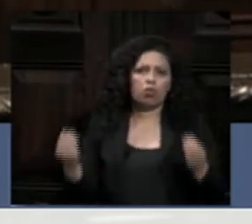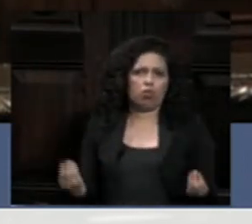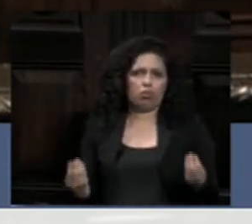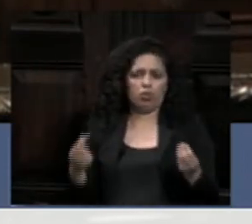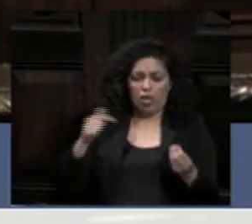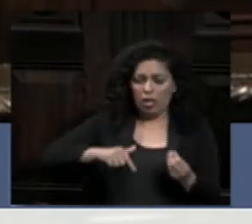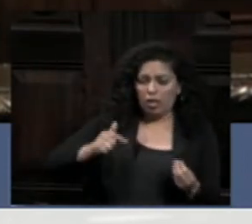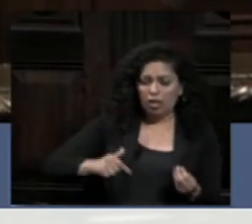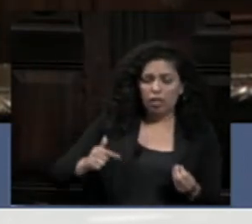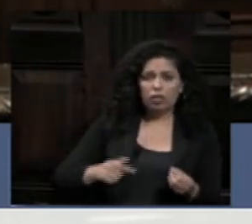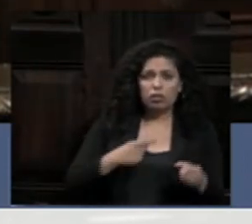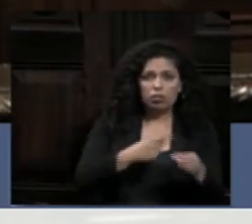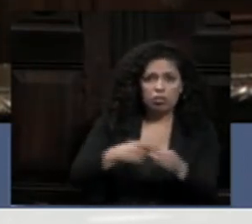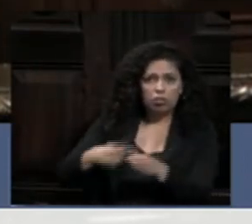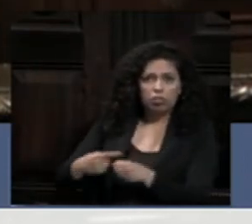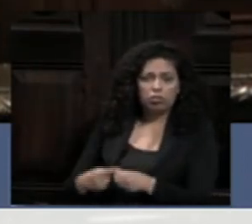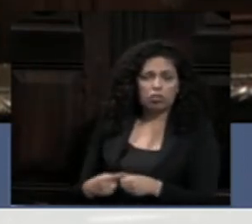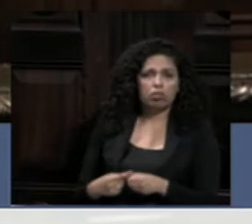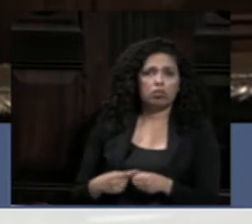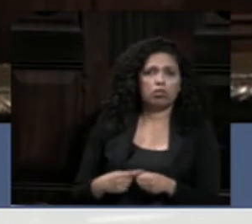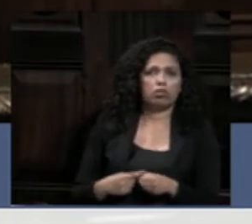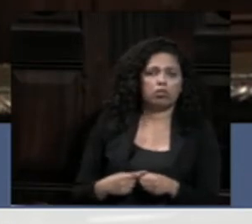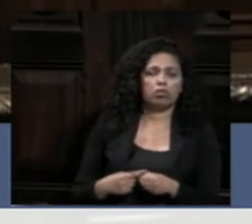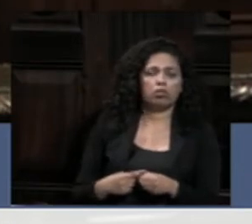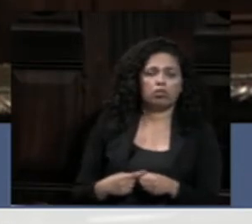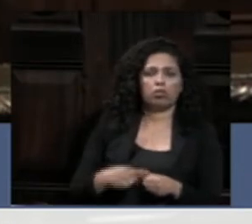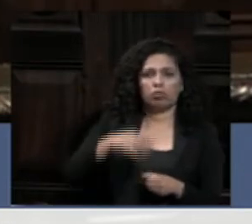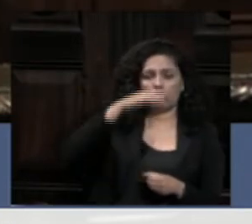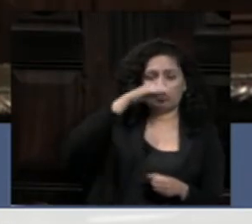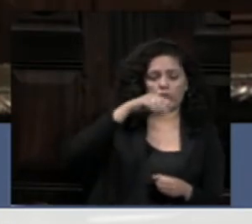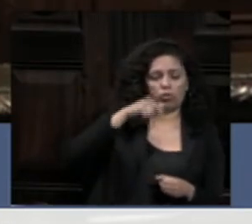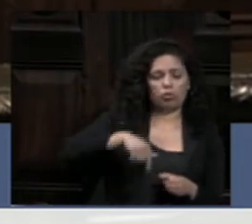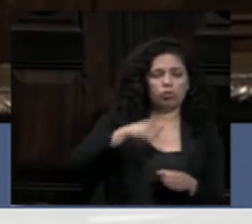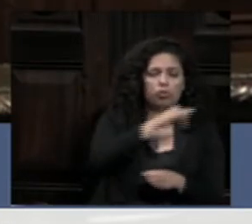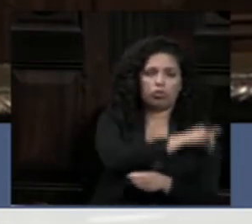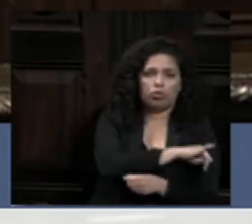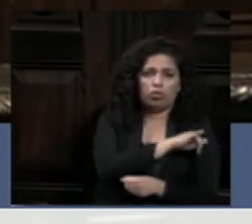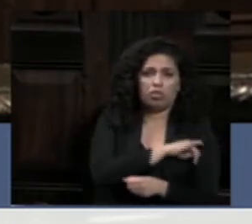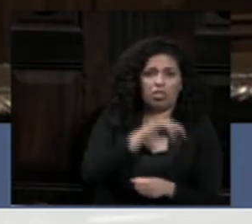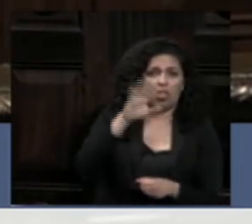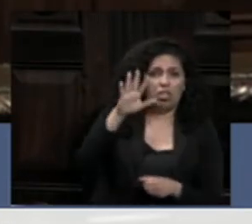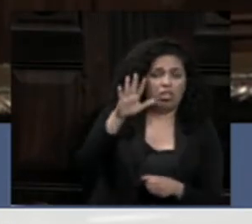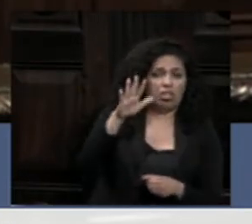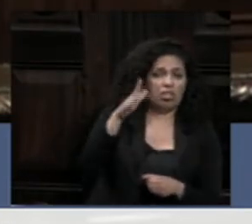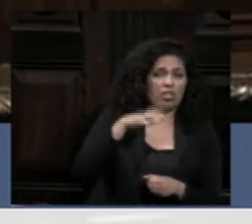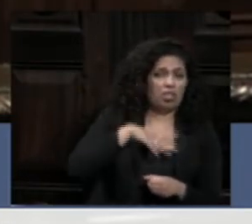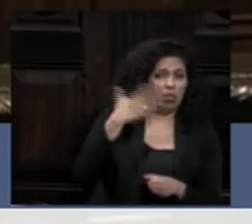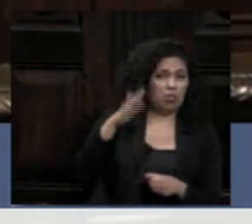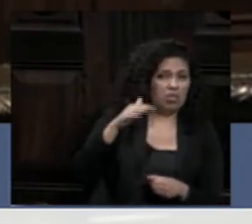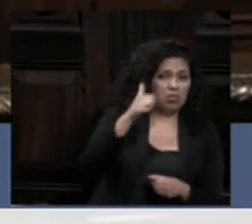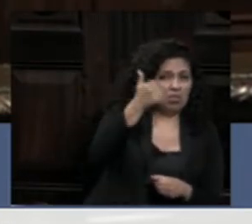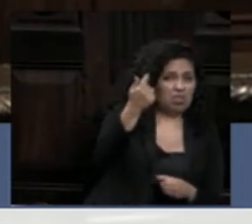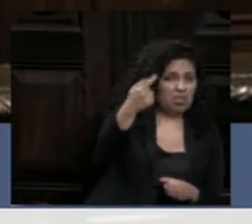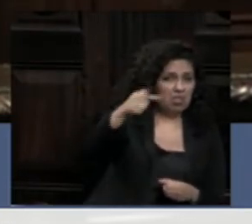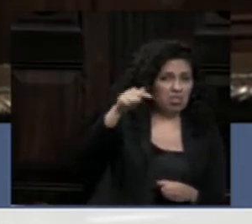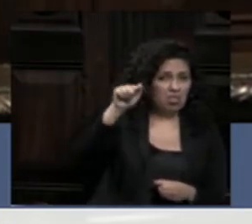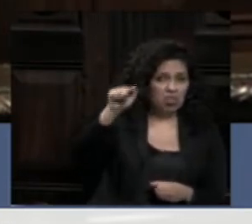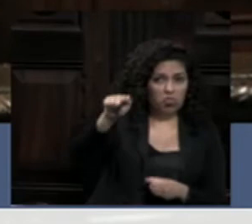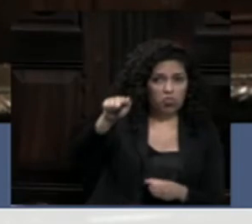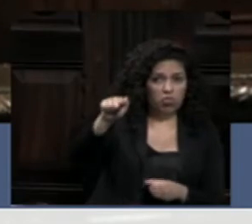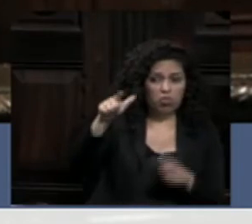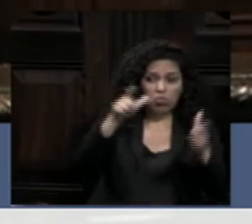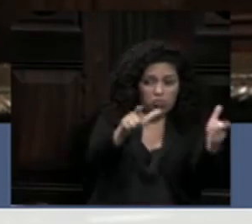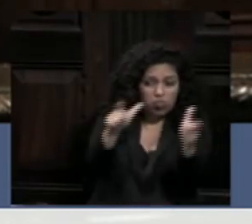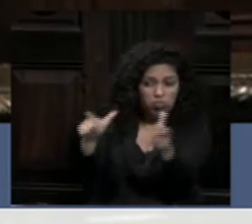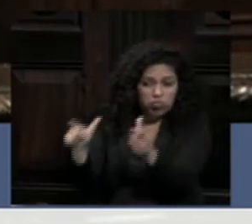o circuito que integra mais de 17 locais da ilha aqui ao centro da cidade do Rio de